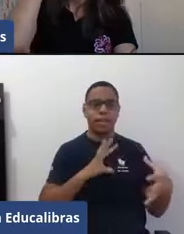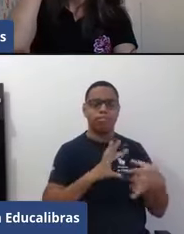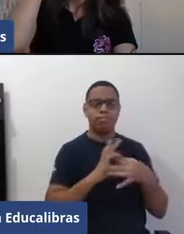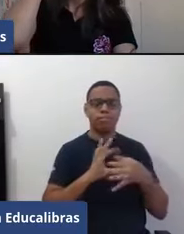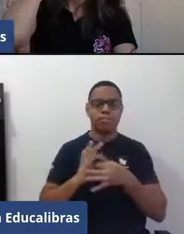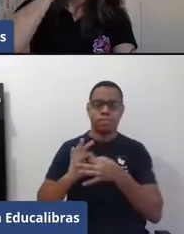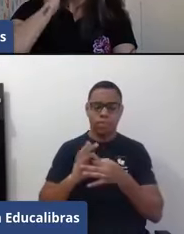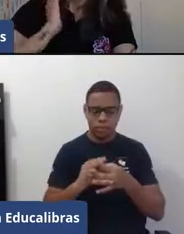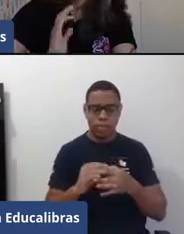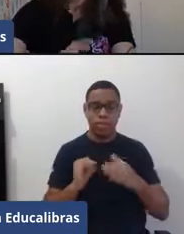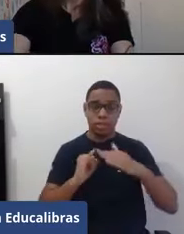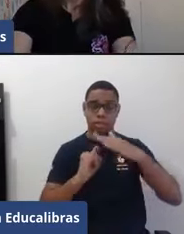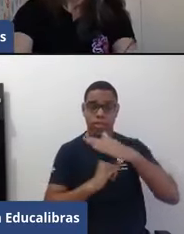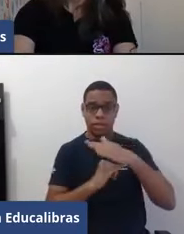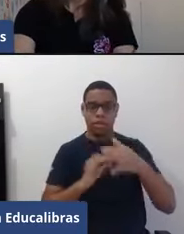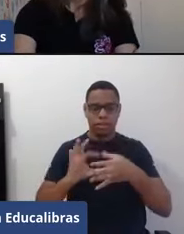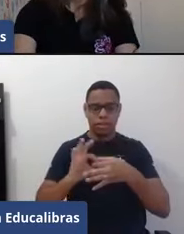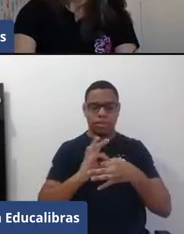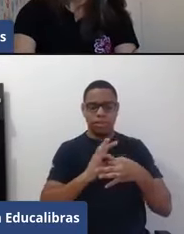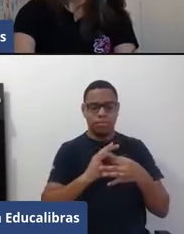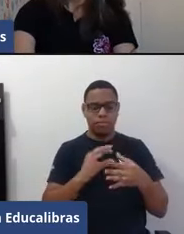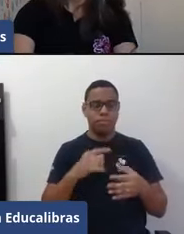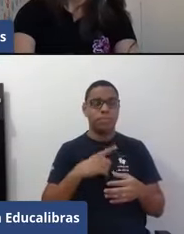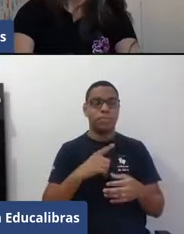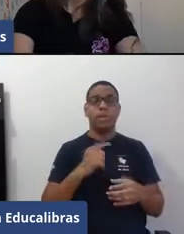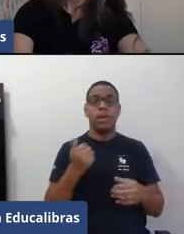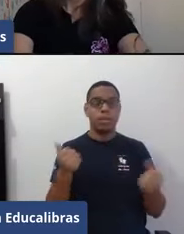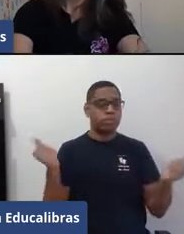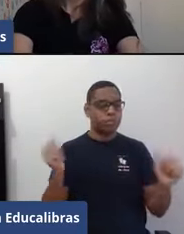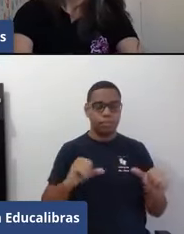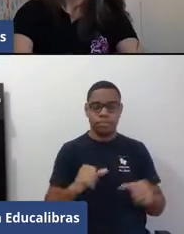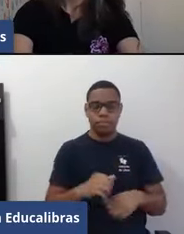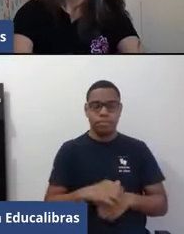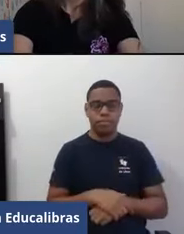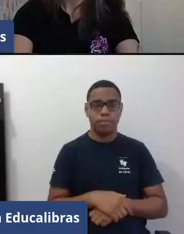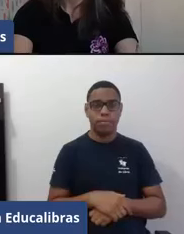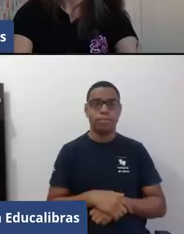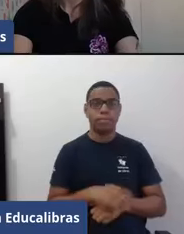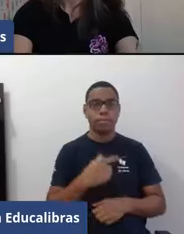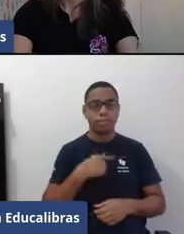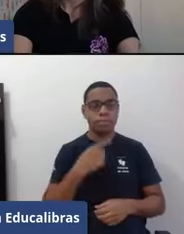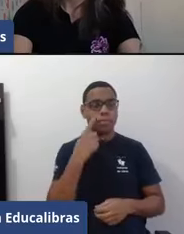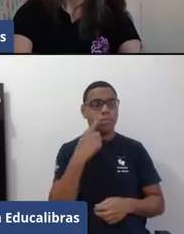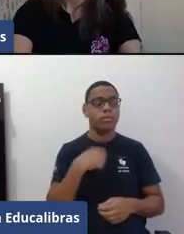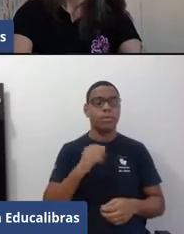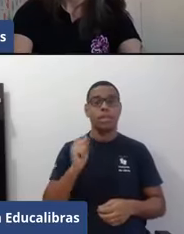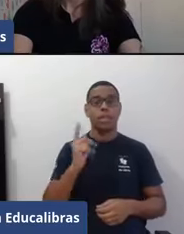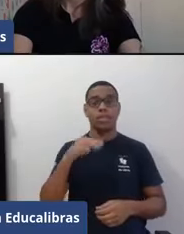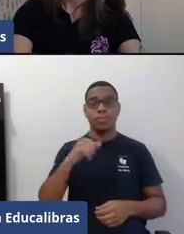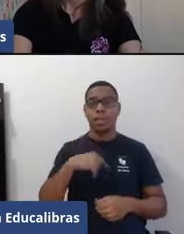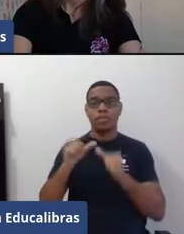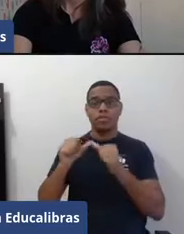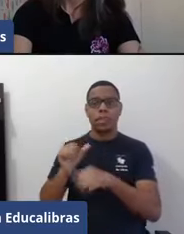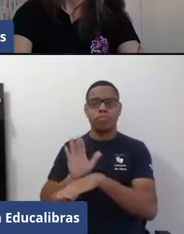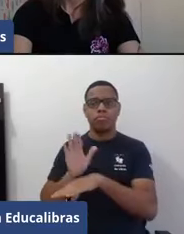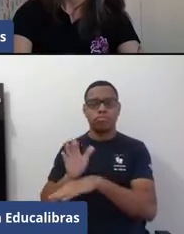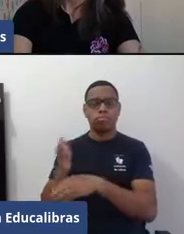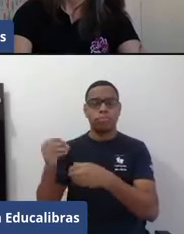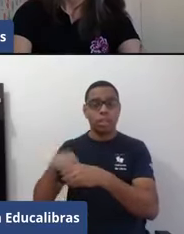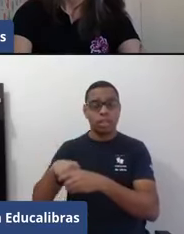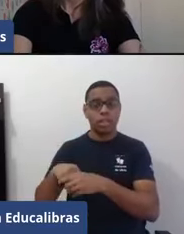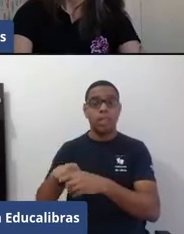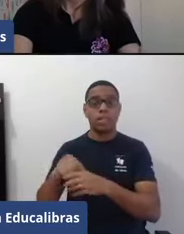as instituições tinham, piorou a situação. Quando isso aconteceu, eu fiquei na RIMS até onde eu pude ir com a Larissa na RIMS. Quando